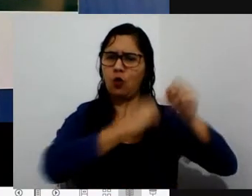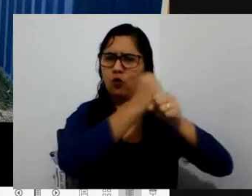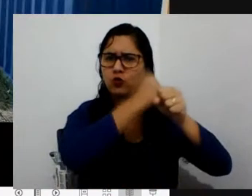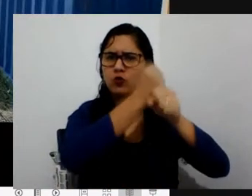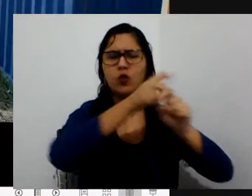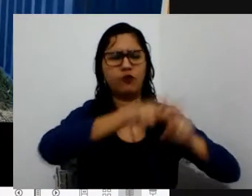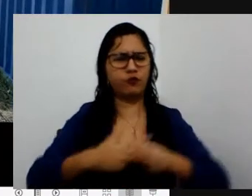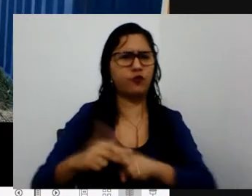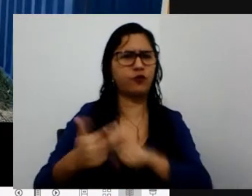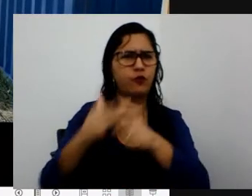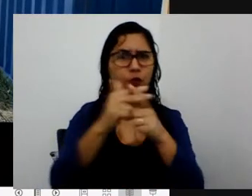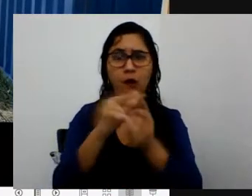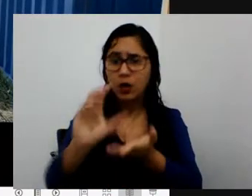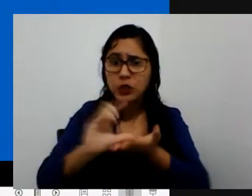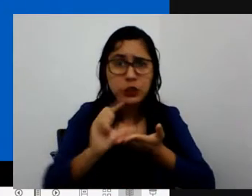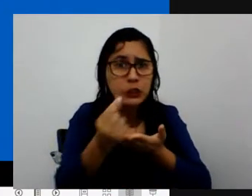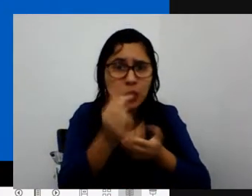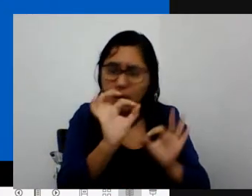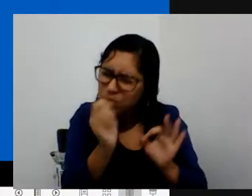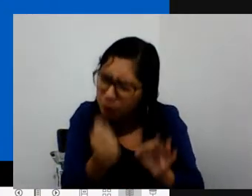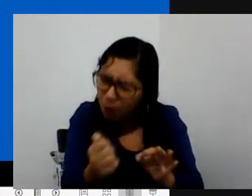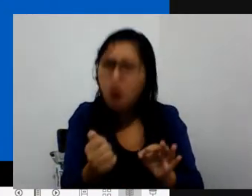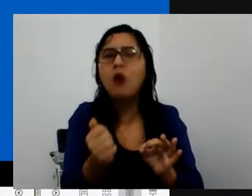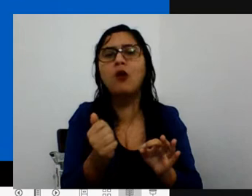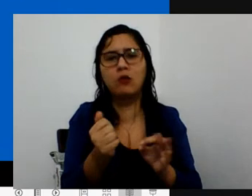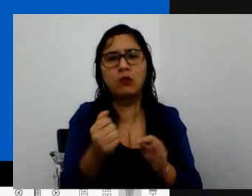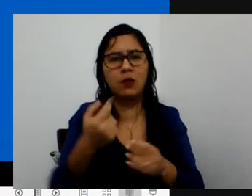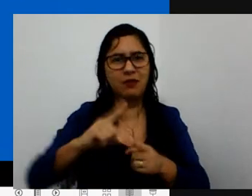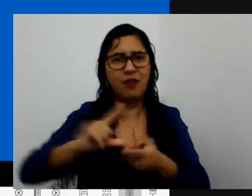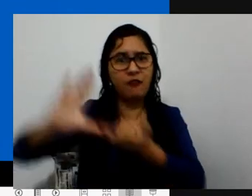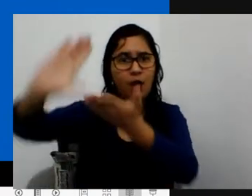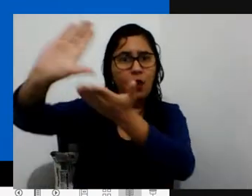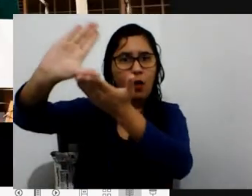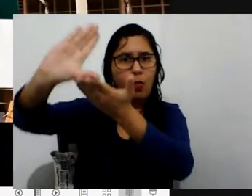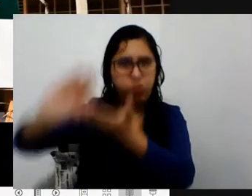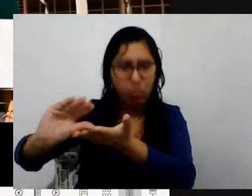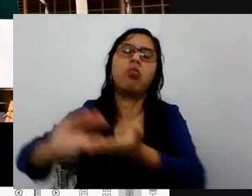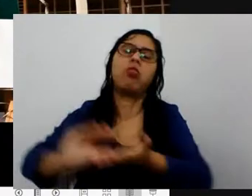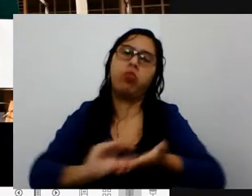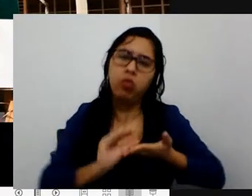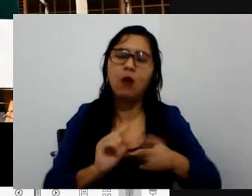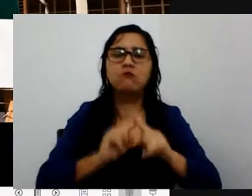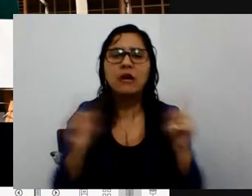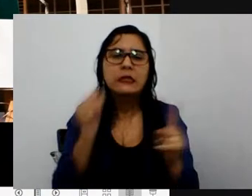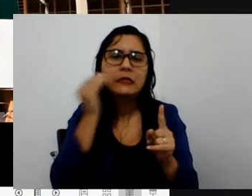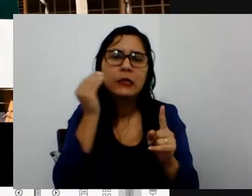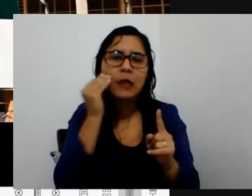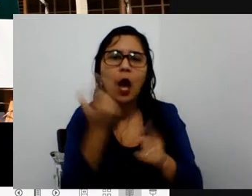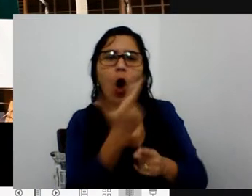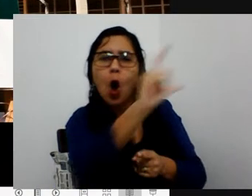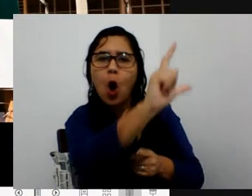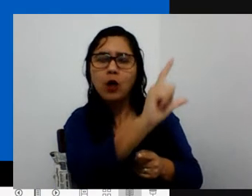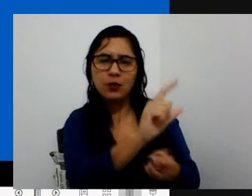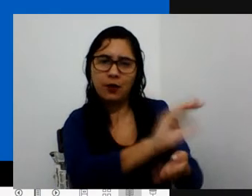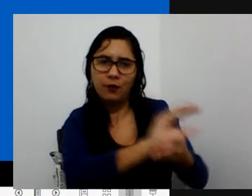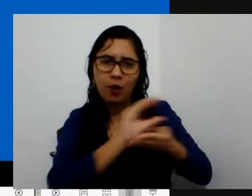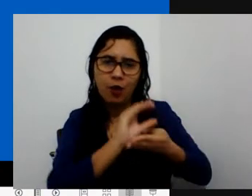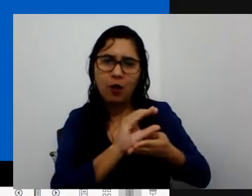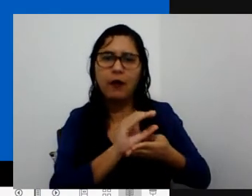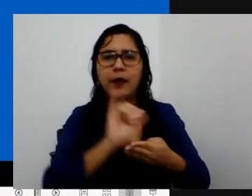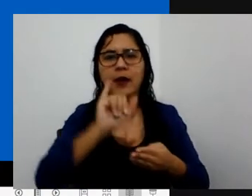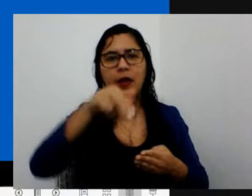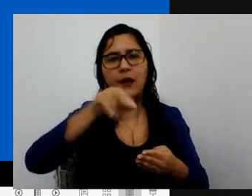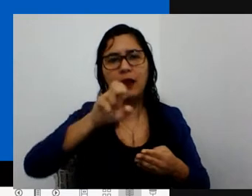muito, mesmo sem dinheiro, com queda drástica de recursos, mas buscamos outras possíveis fontes, FINEP,